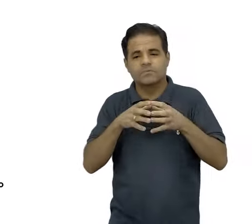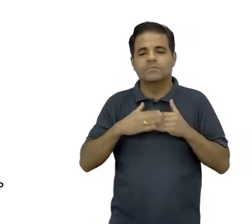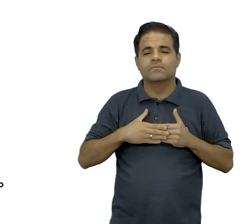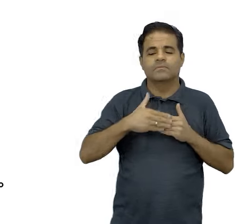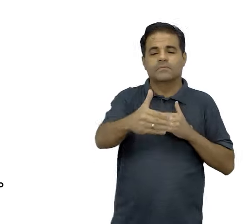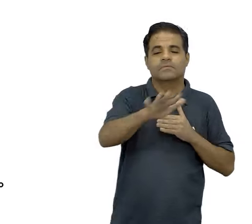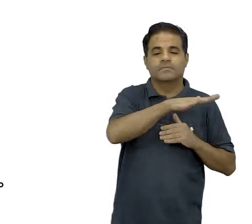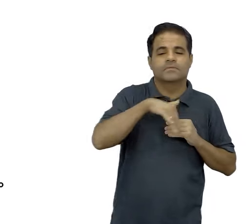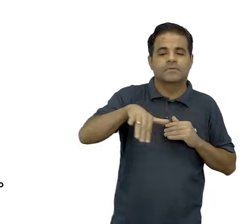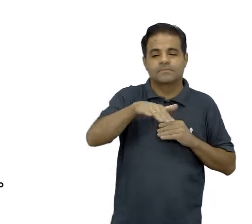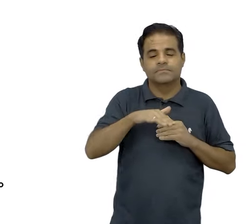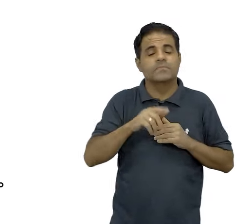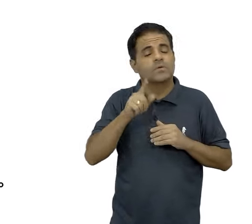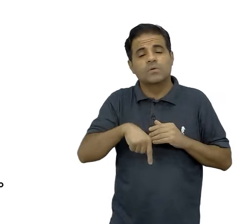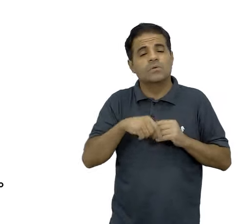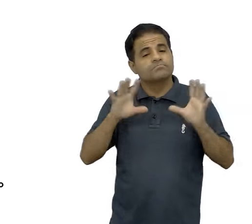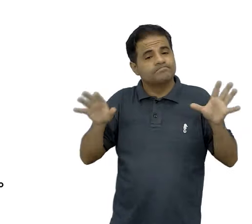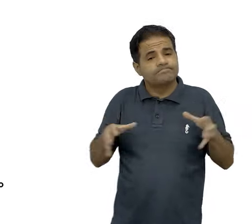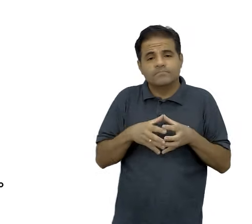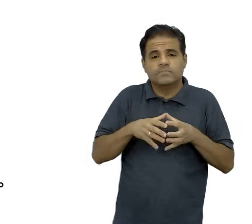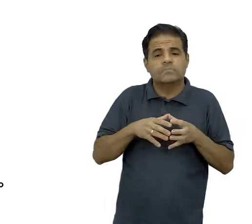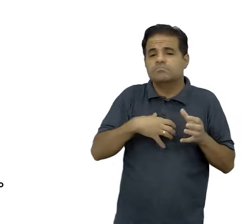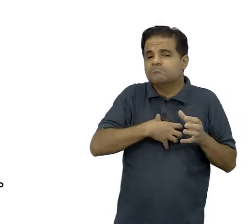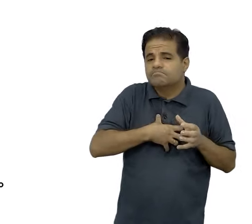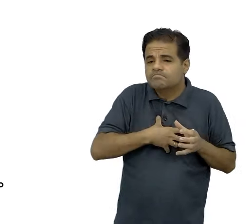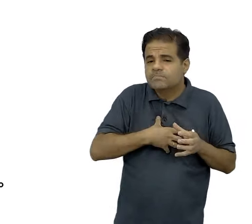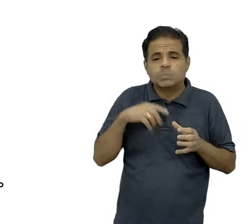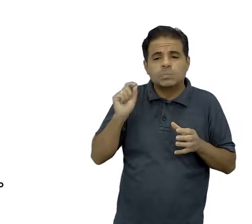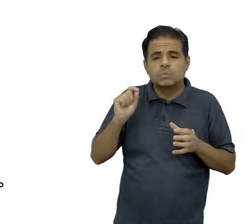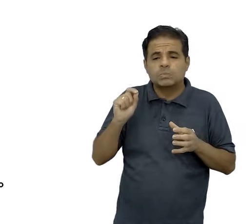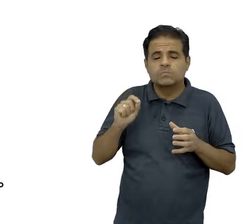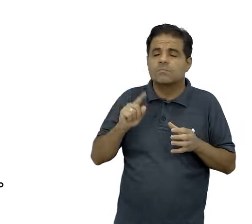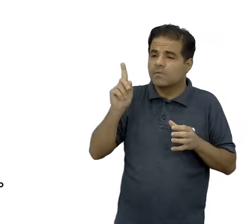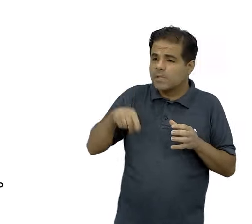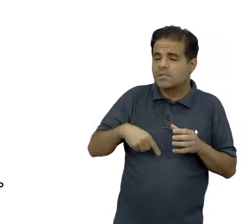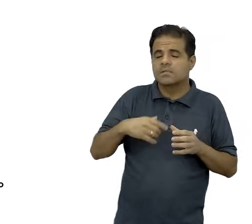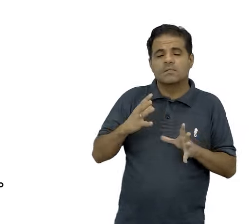posso decompor de modo compreensível